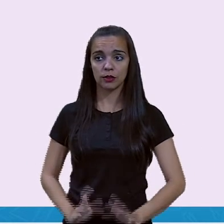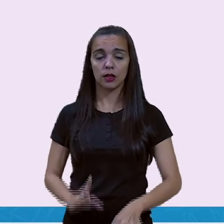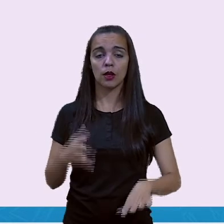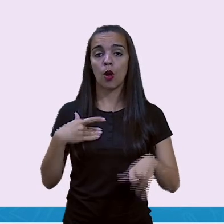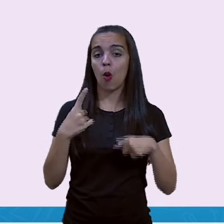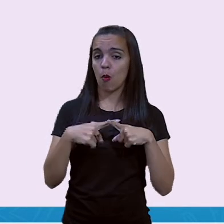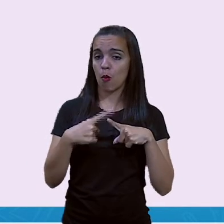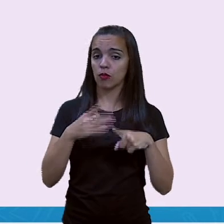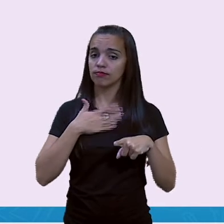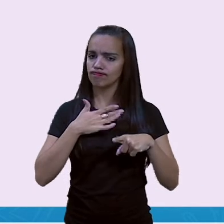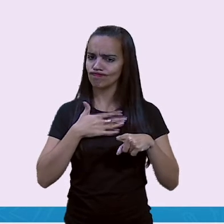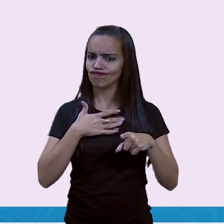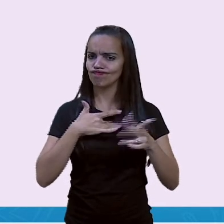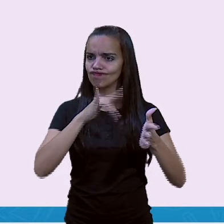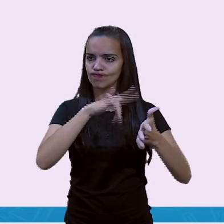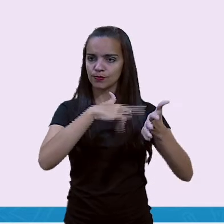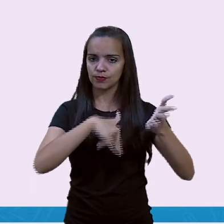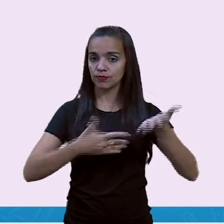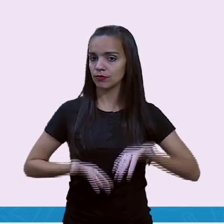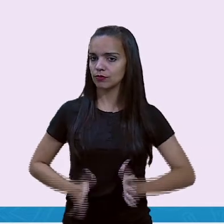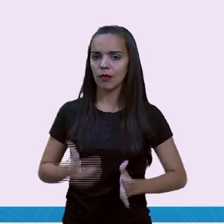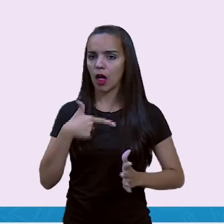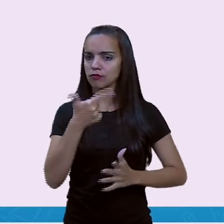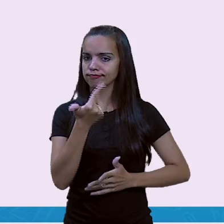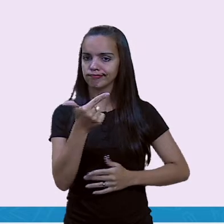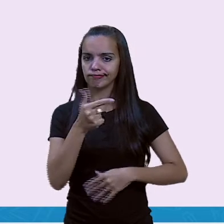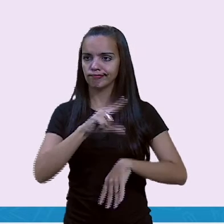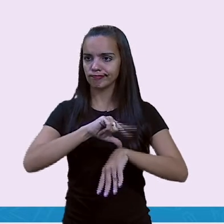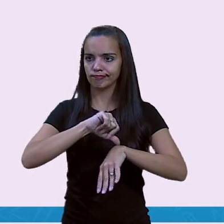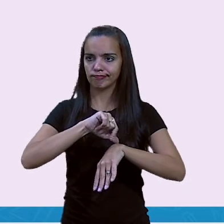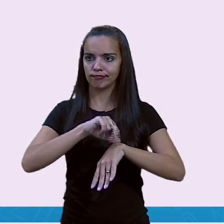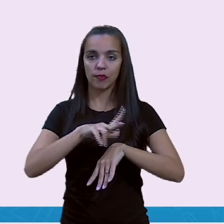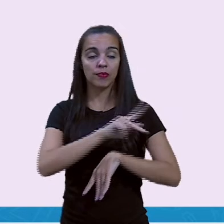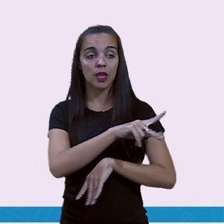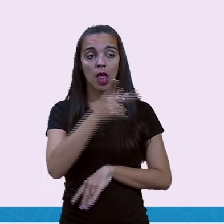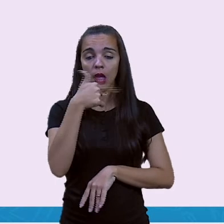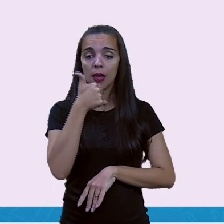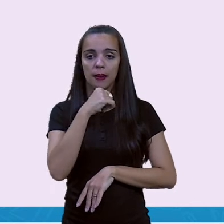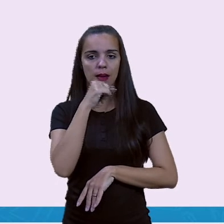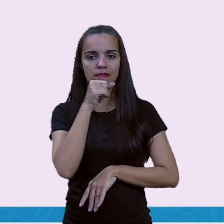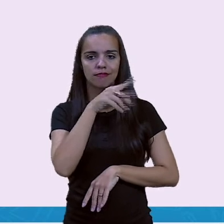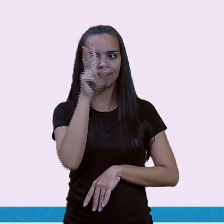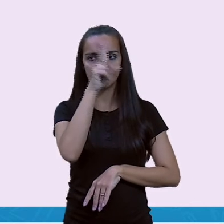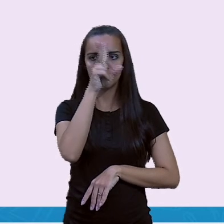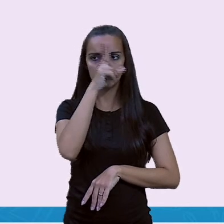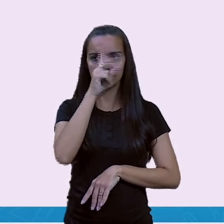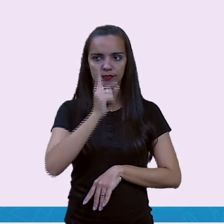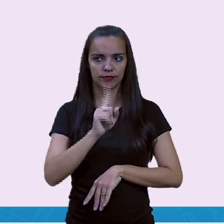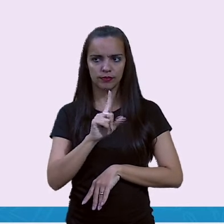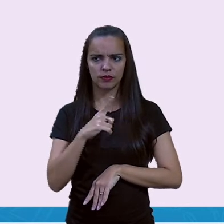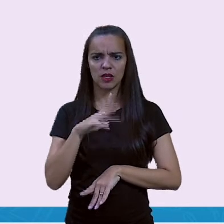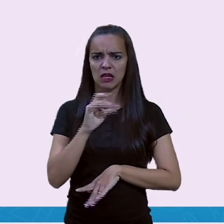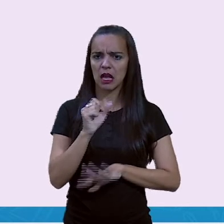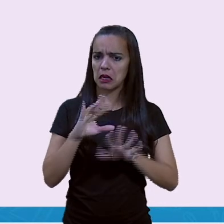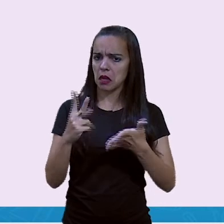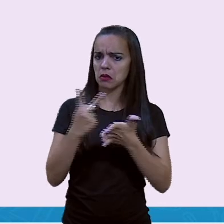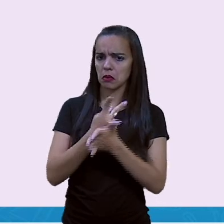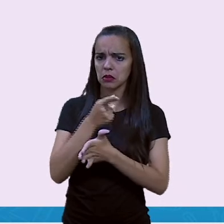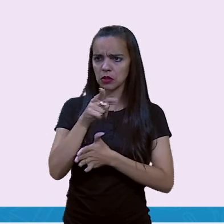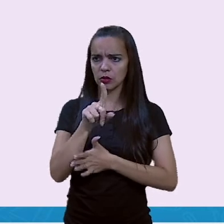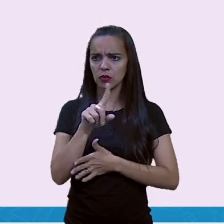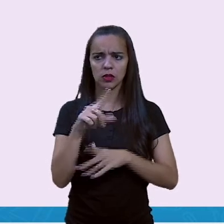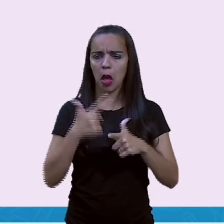na minha certidão de nascimento não consta e a minha mãe não lembrava. E caso aconteça com você, não tem